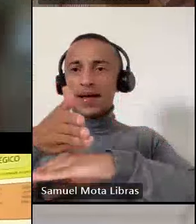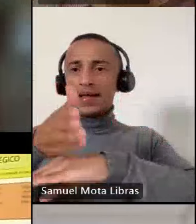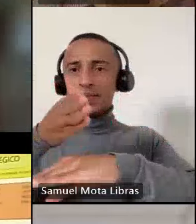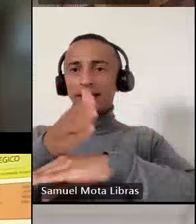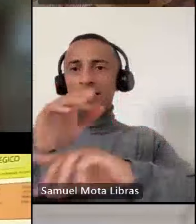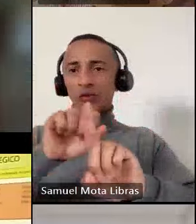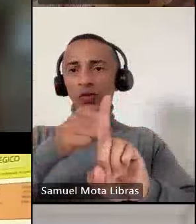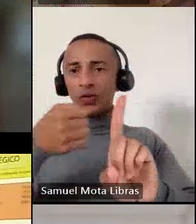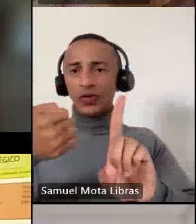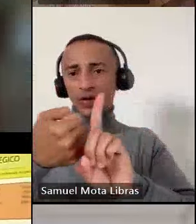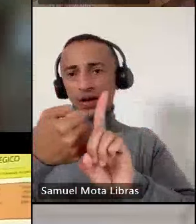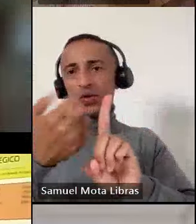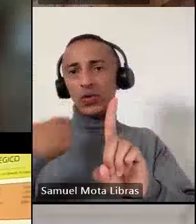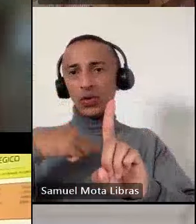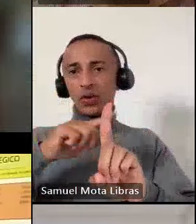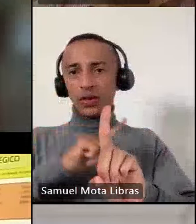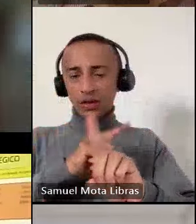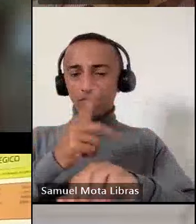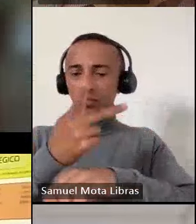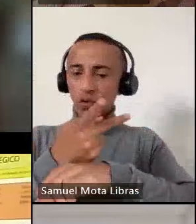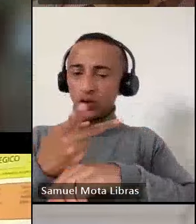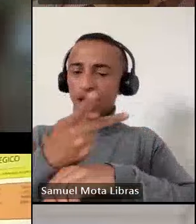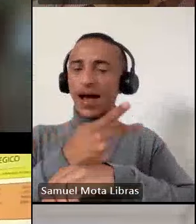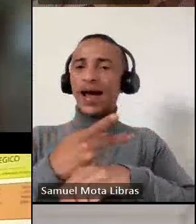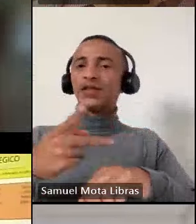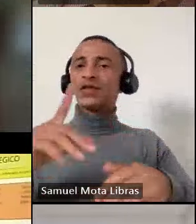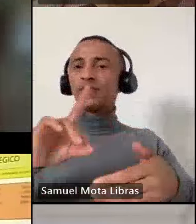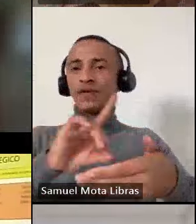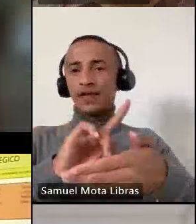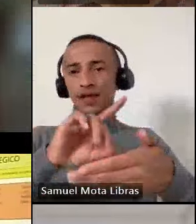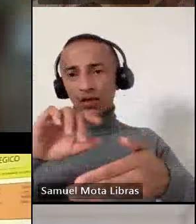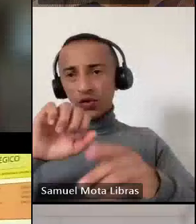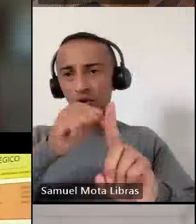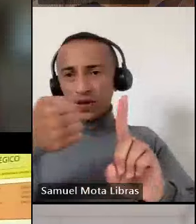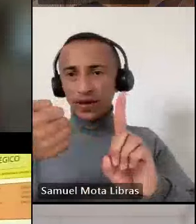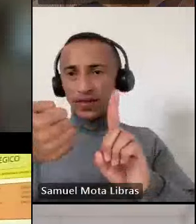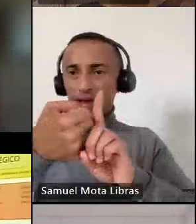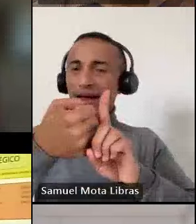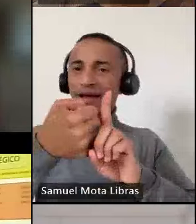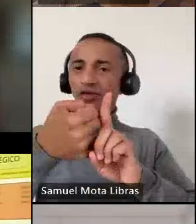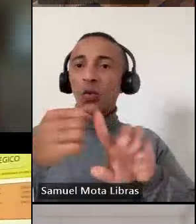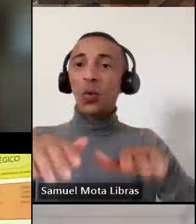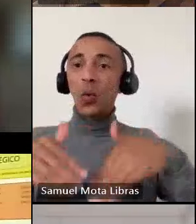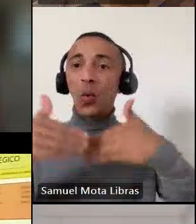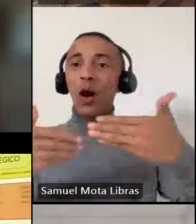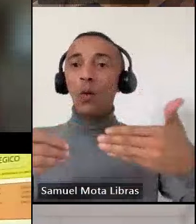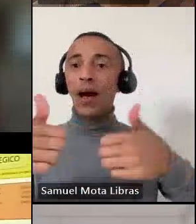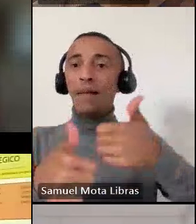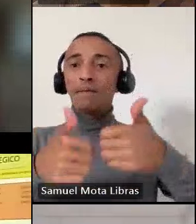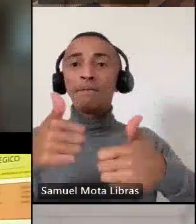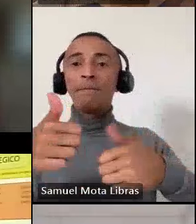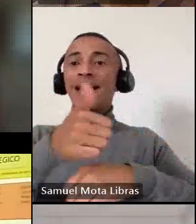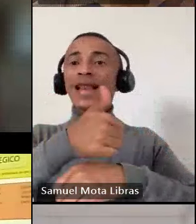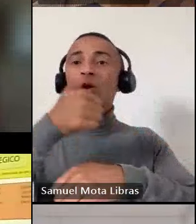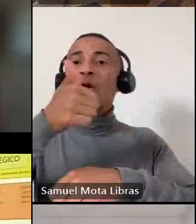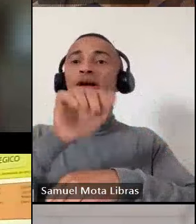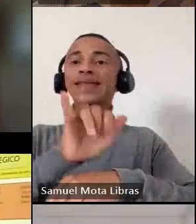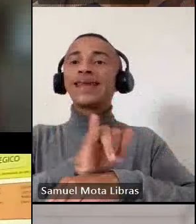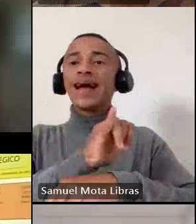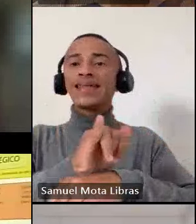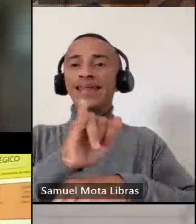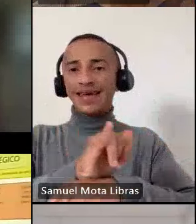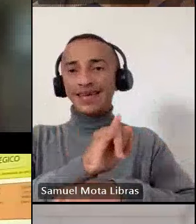tem buscado muito envolver a sociedade no desenho das políticas Qual que é a melhor maneira E aí a gente ouve tem feito assim tanto